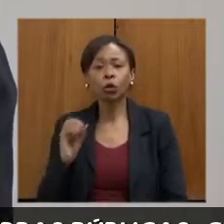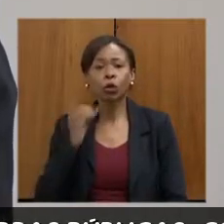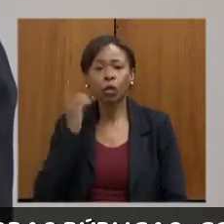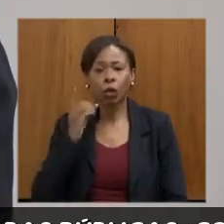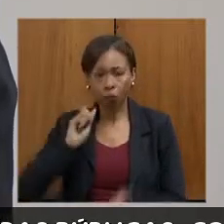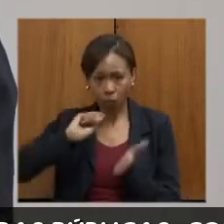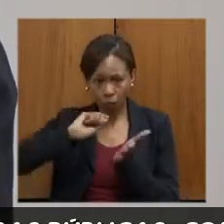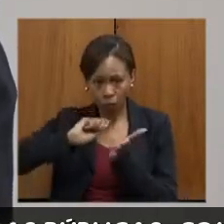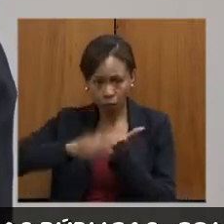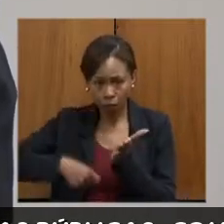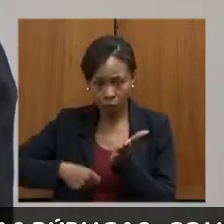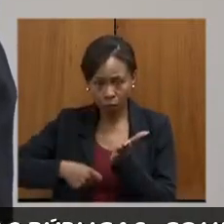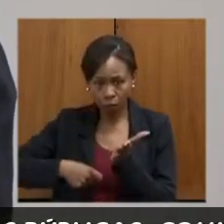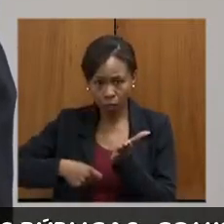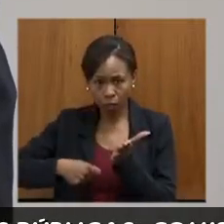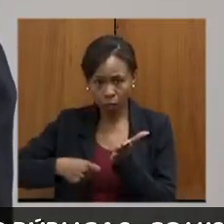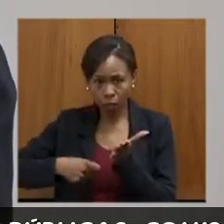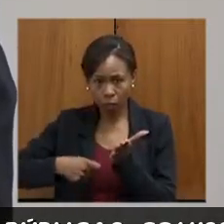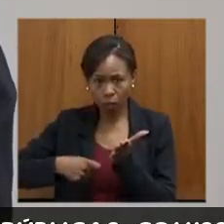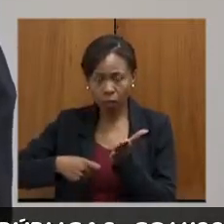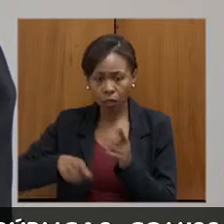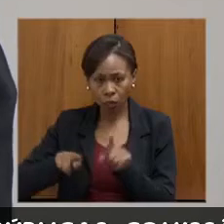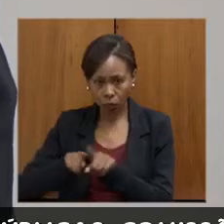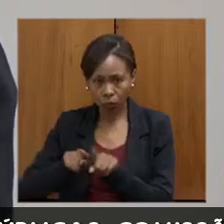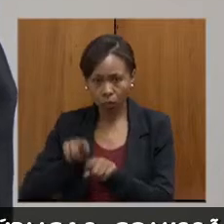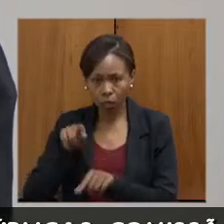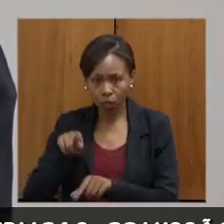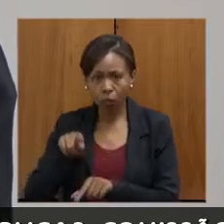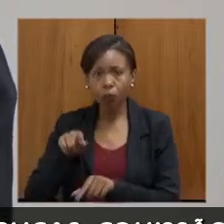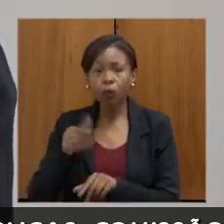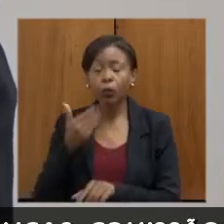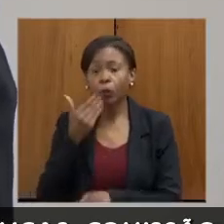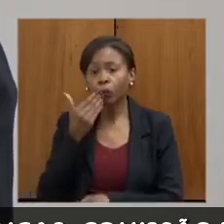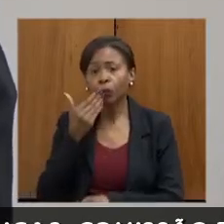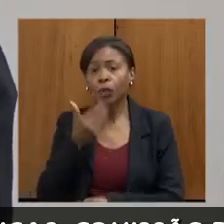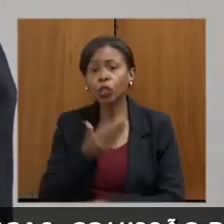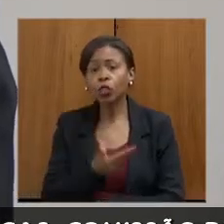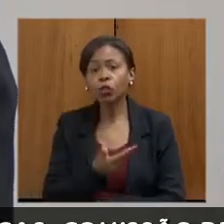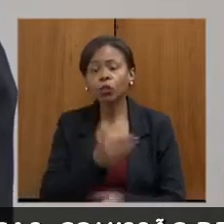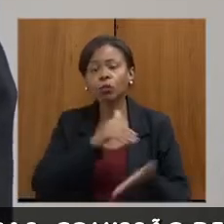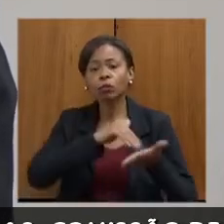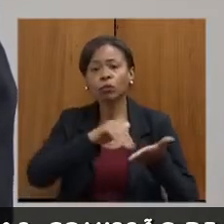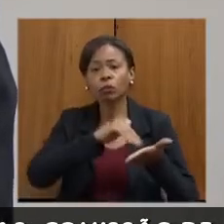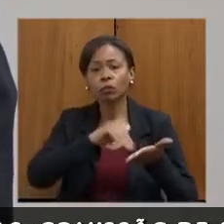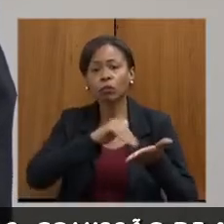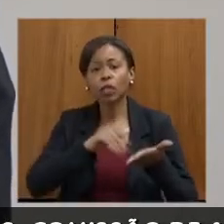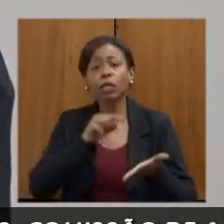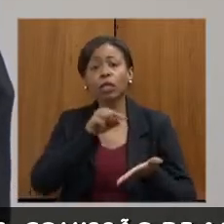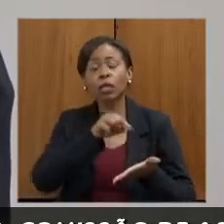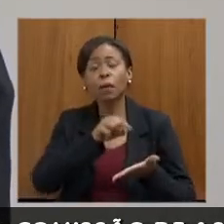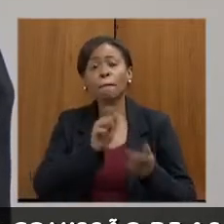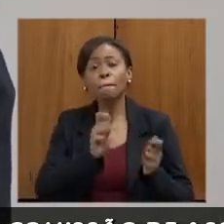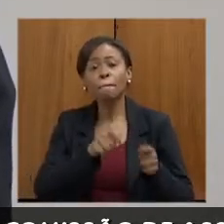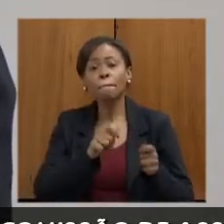assinar Deputado Roberto Andrade já assinou nós estamos pedindo ao secretário para que ele possa relatar